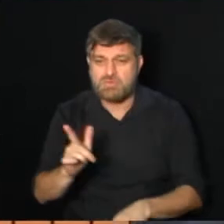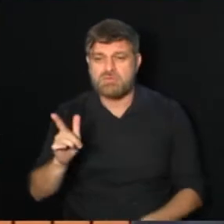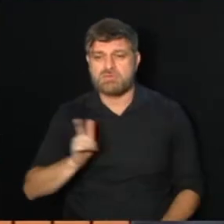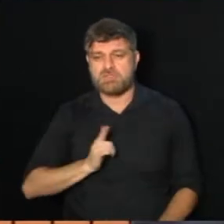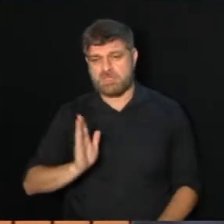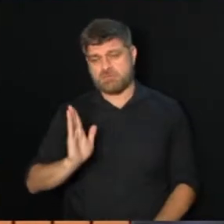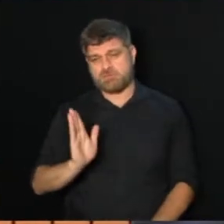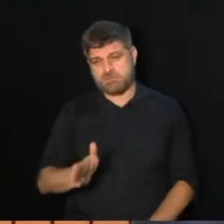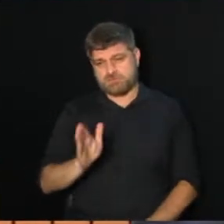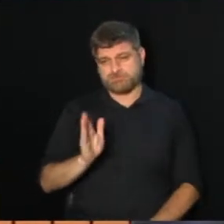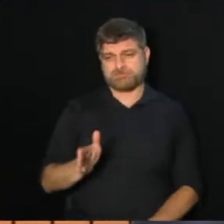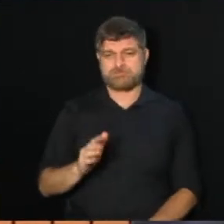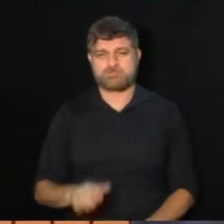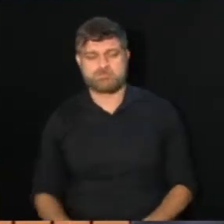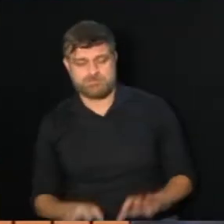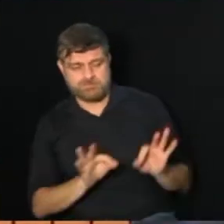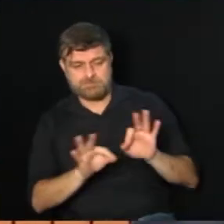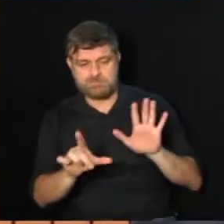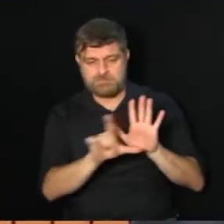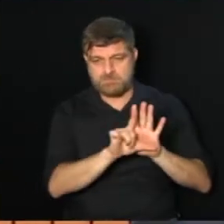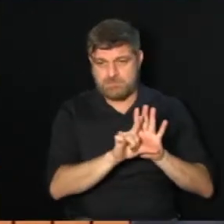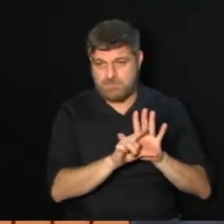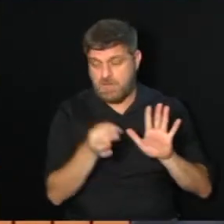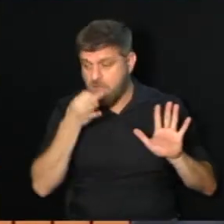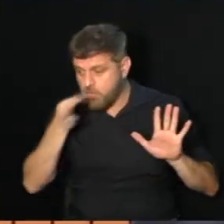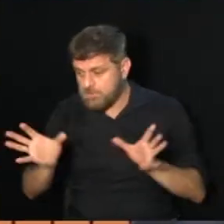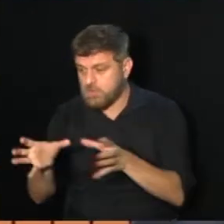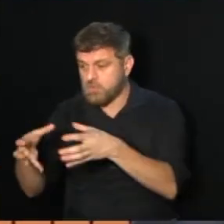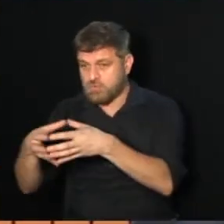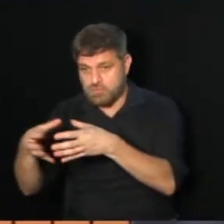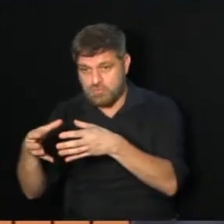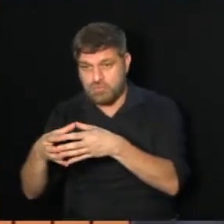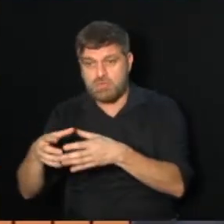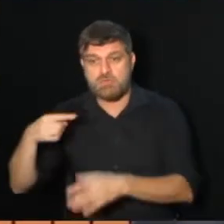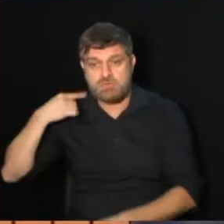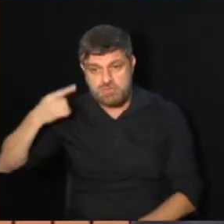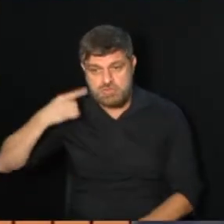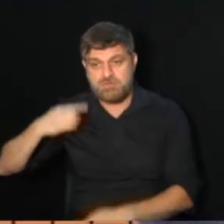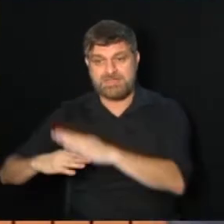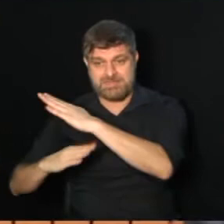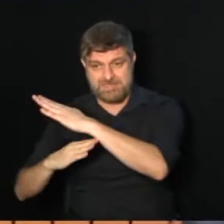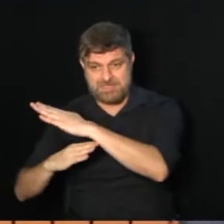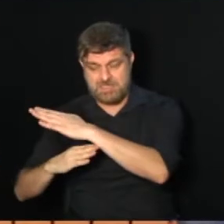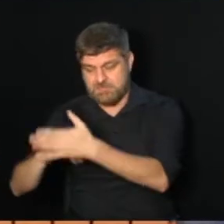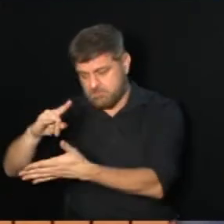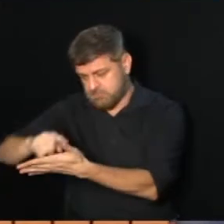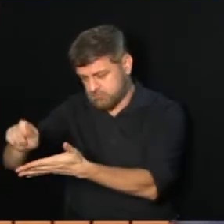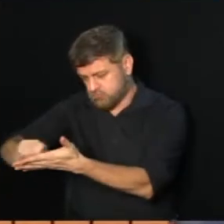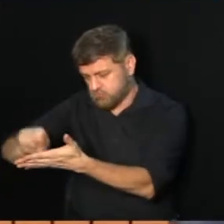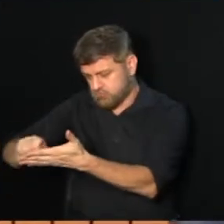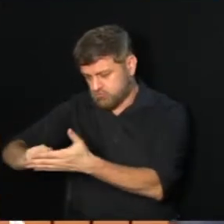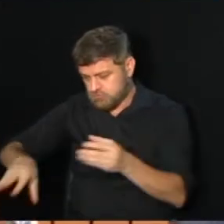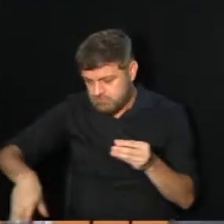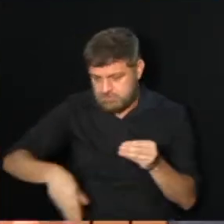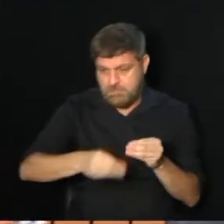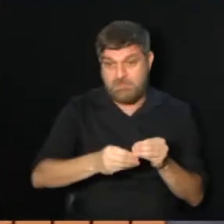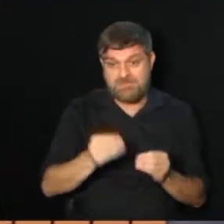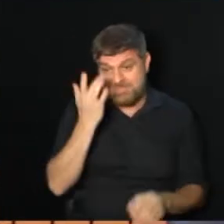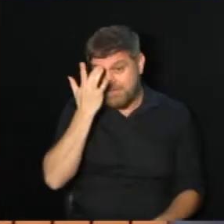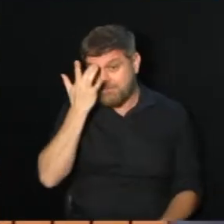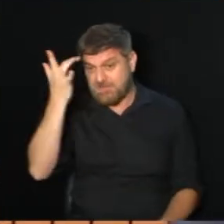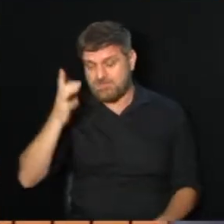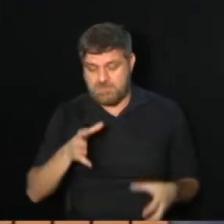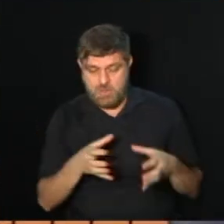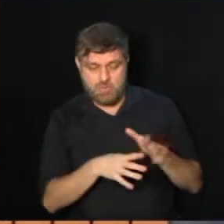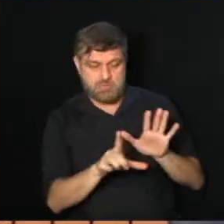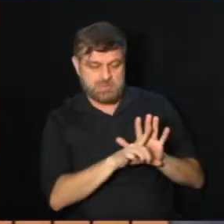encartado nesse projeto um parecer da Coordenadoria de Apoio às Comissões, um parecer favorável, o que vai facilitar, inclusive, o trabalho da própria Comissão